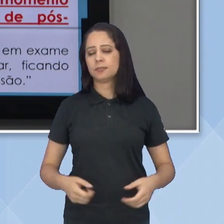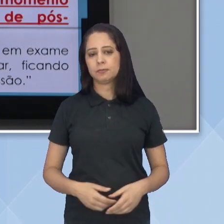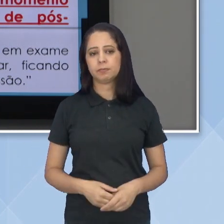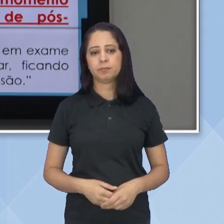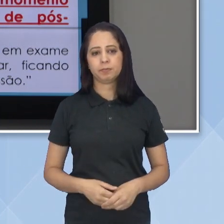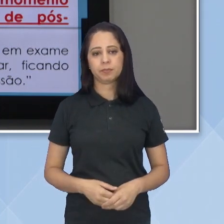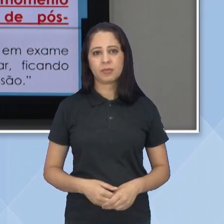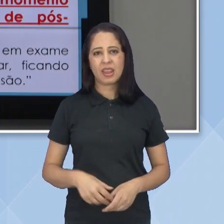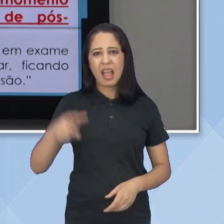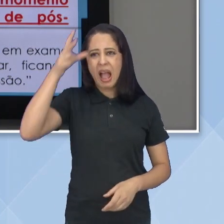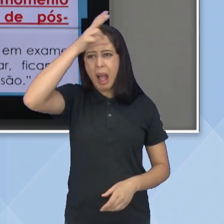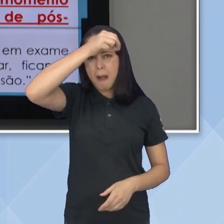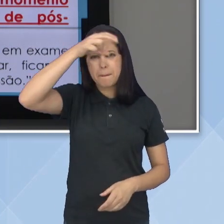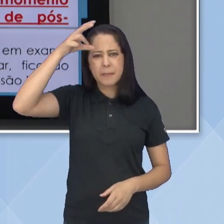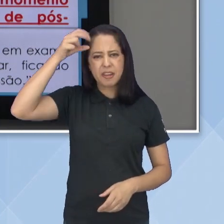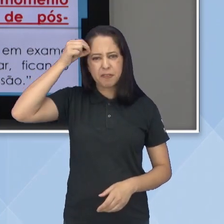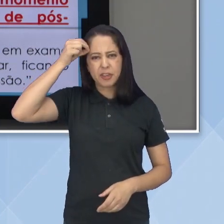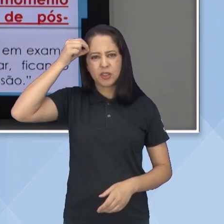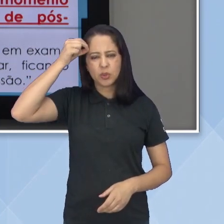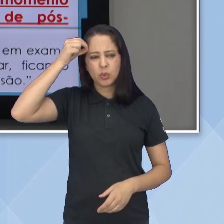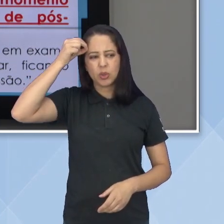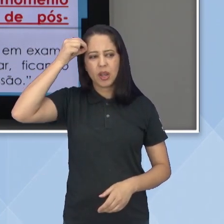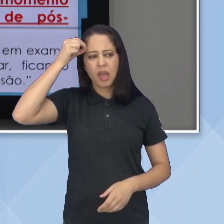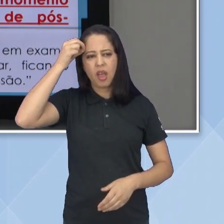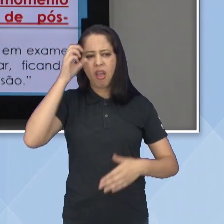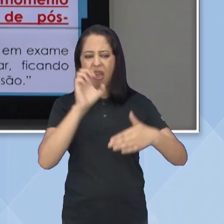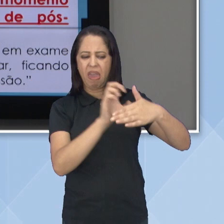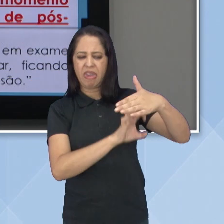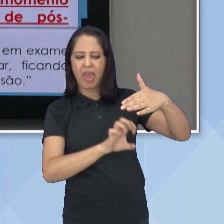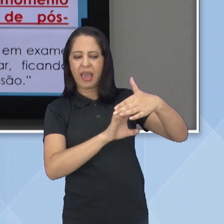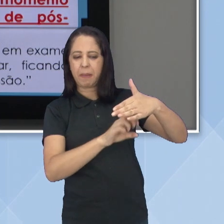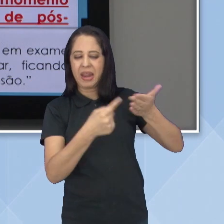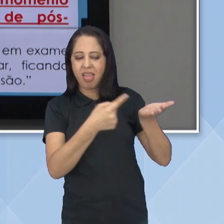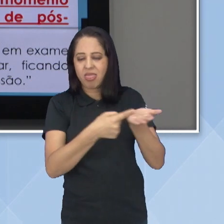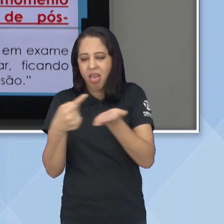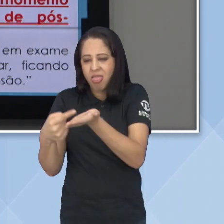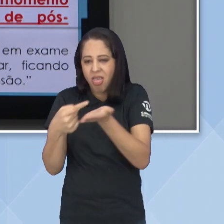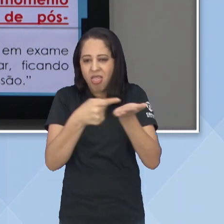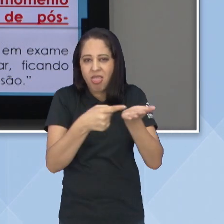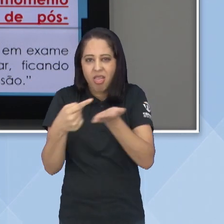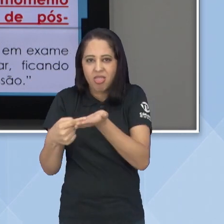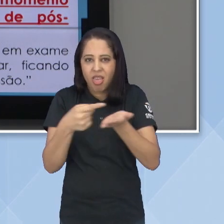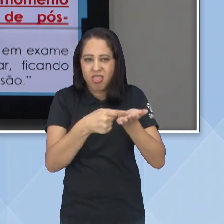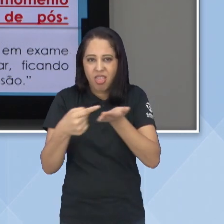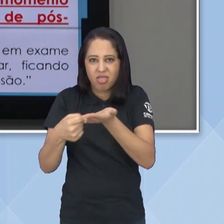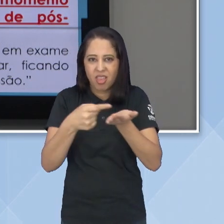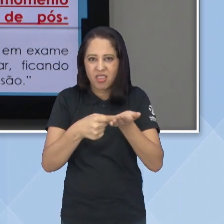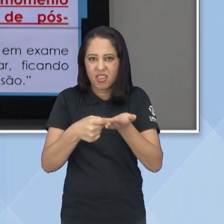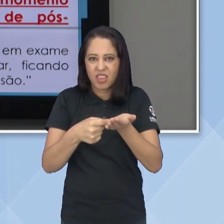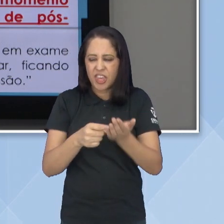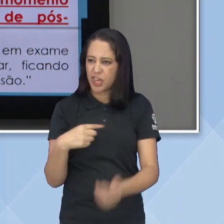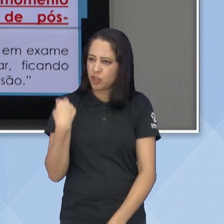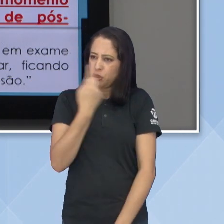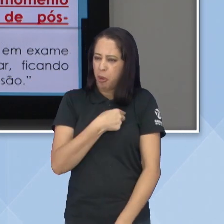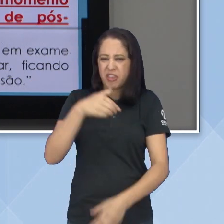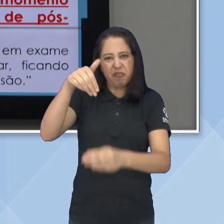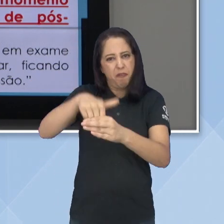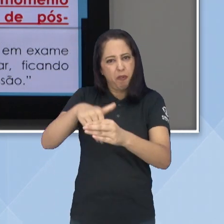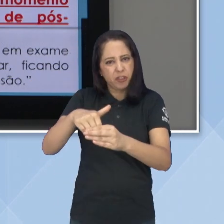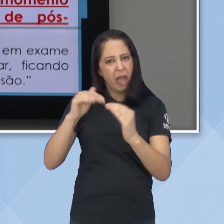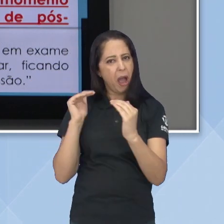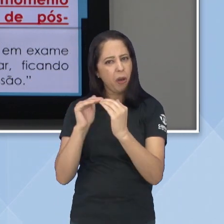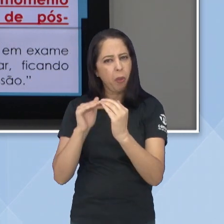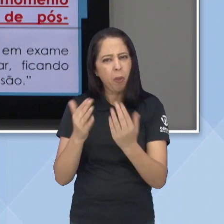A prefeitura faz um acordo com as construtoras e joga aqui para a Câmara referendar esse acordo